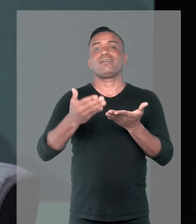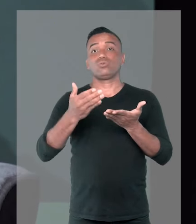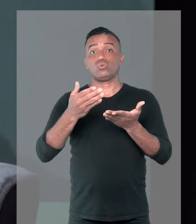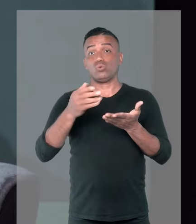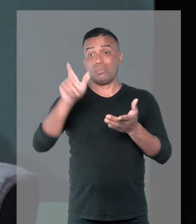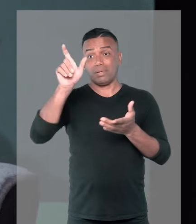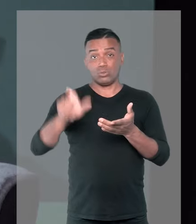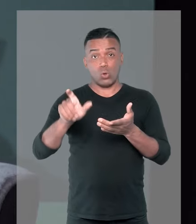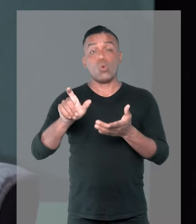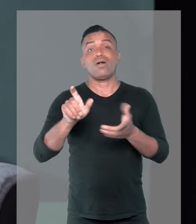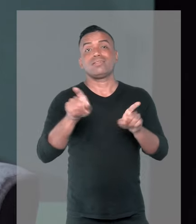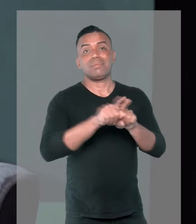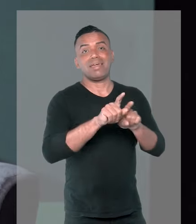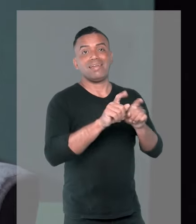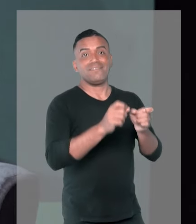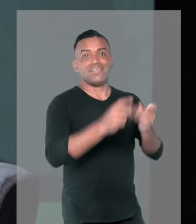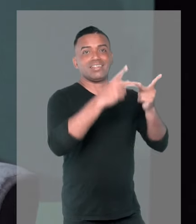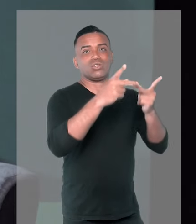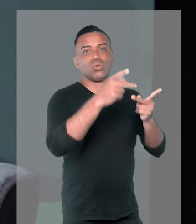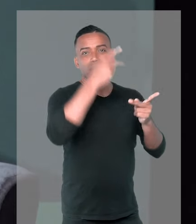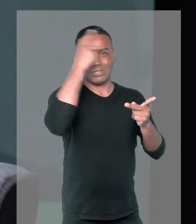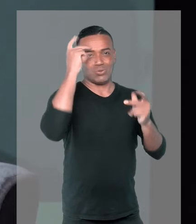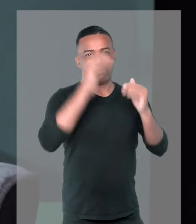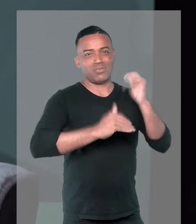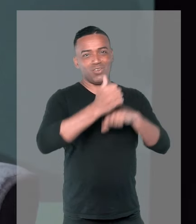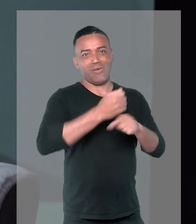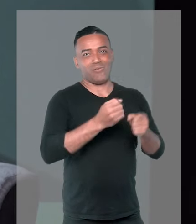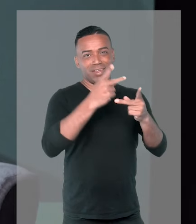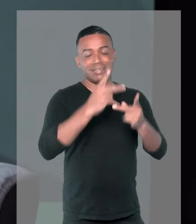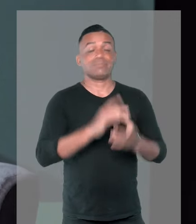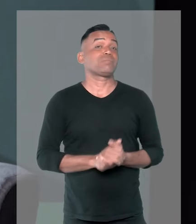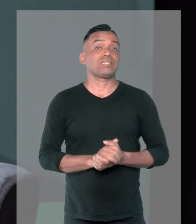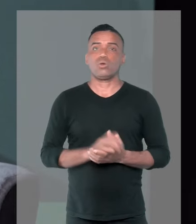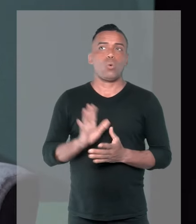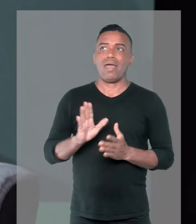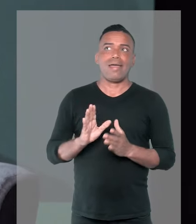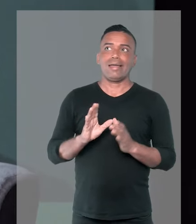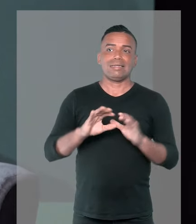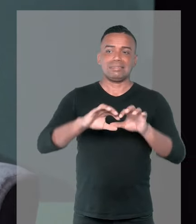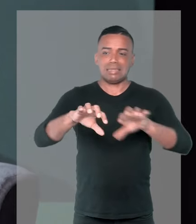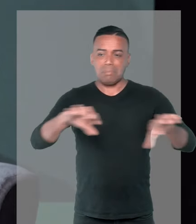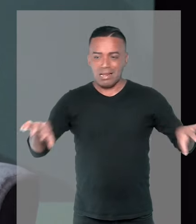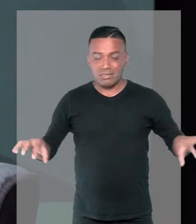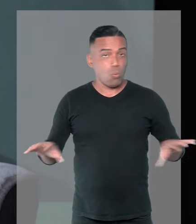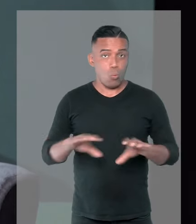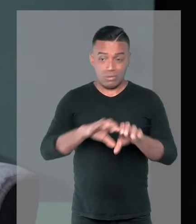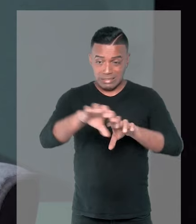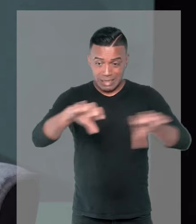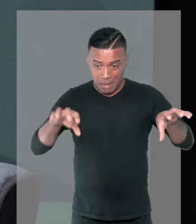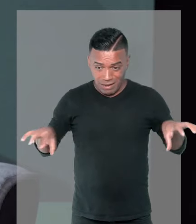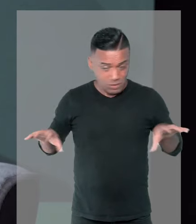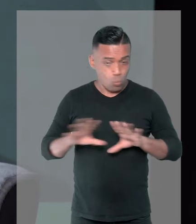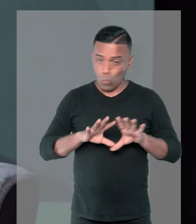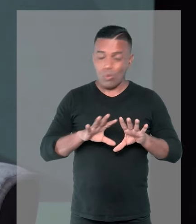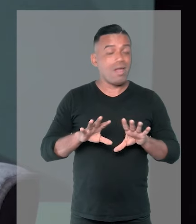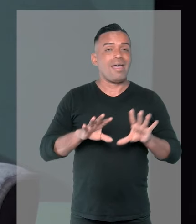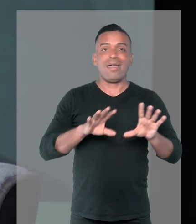Seguros e por aí vai então a a não é que haja uma fragmentação é que há uma